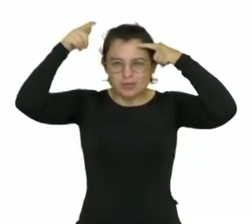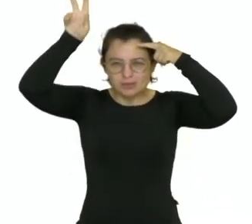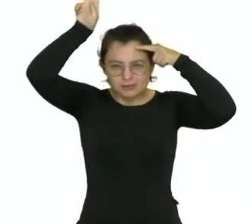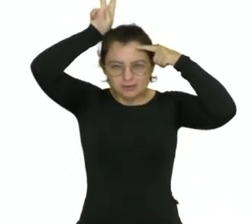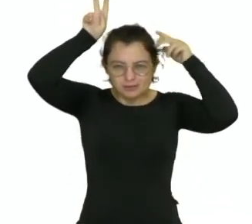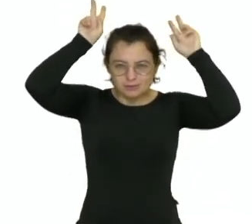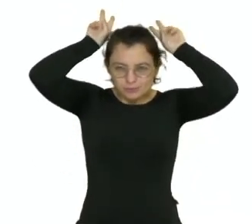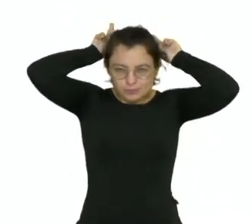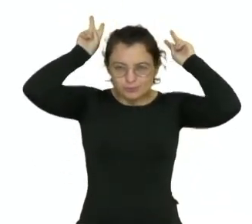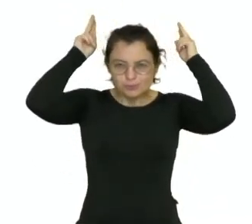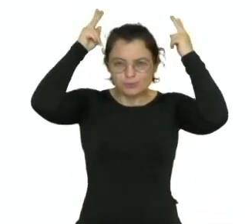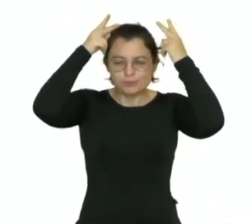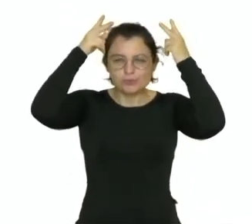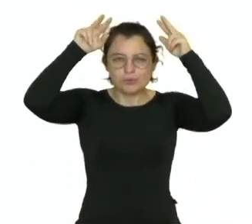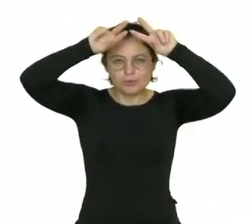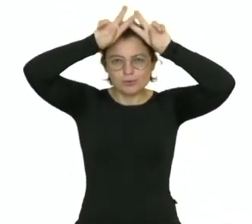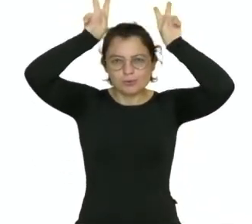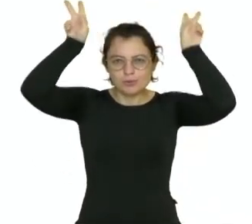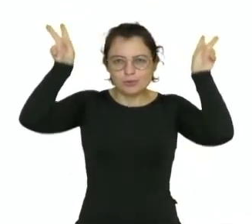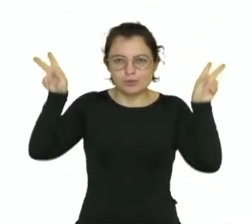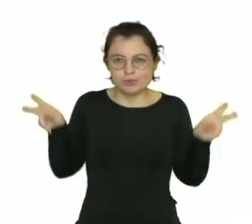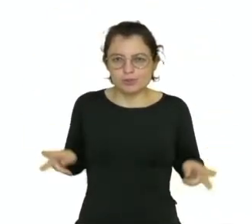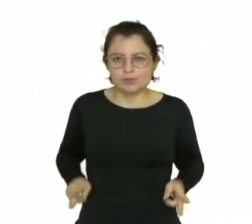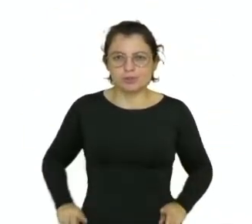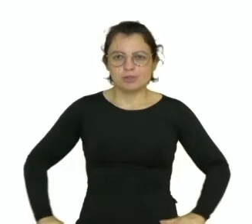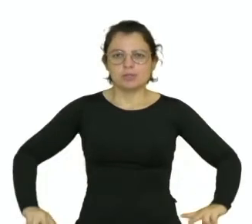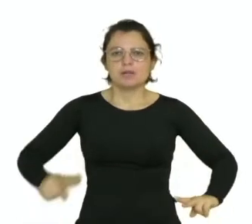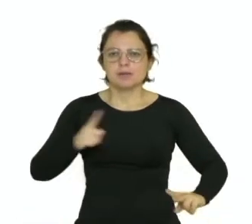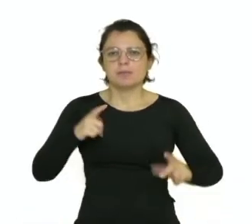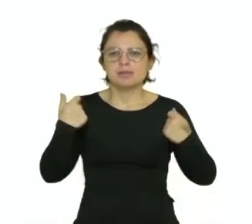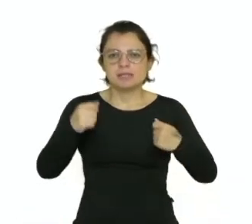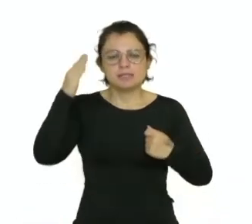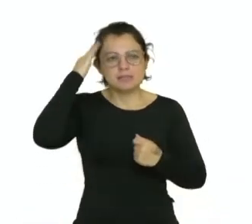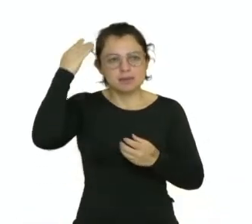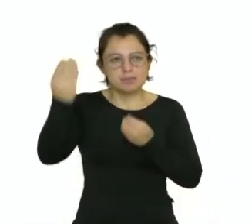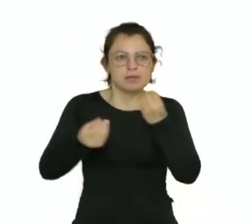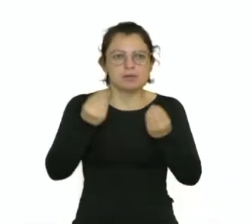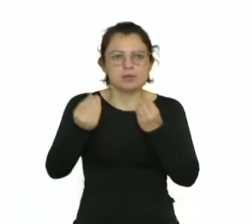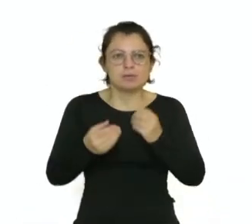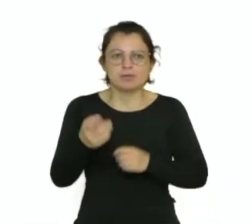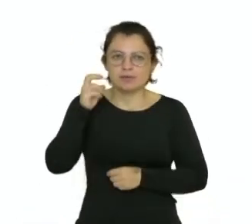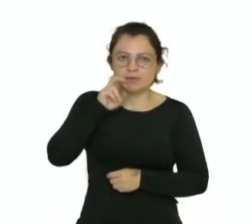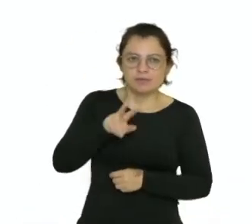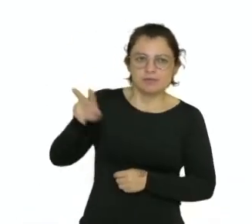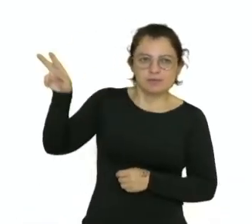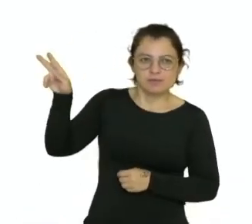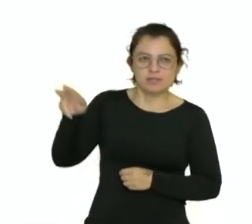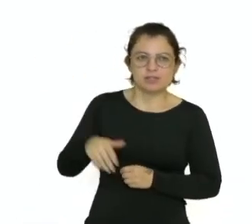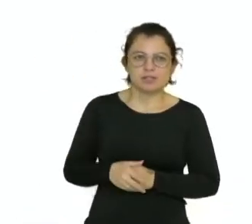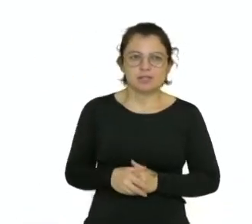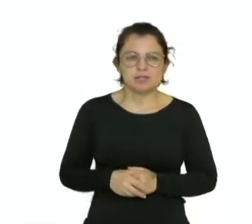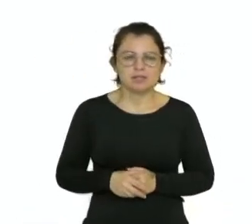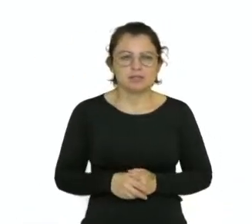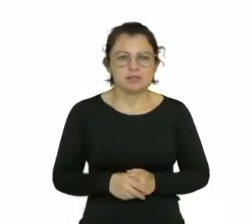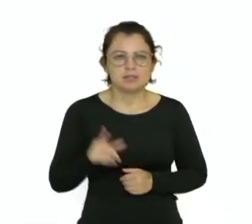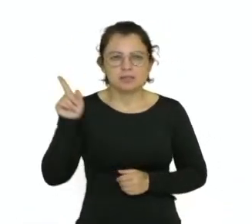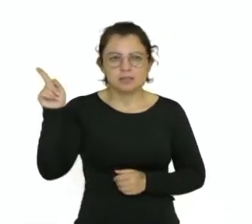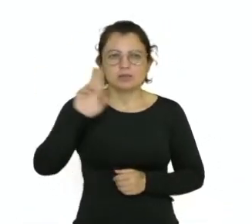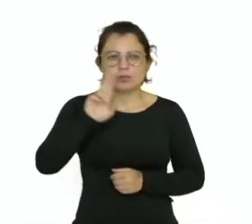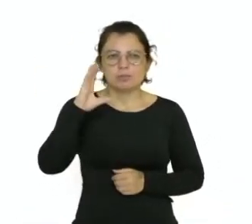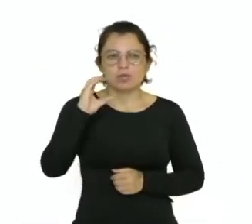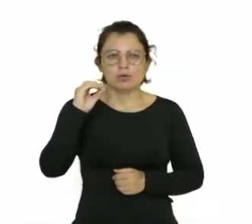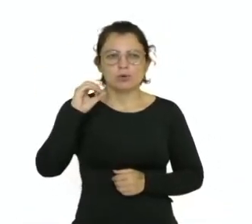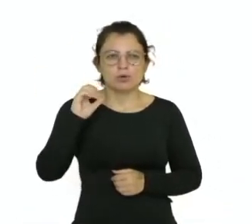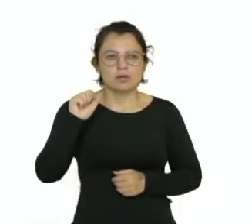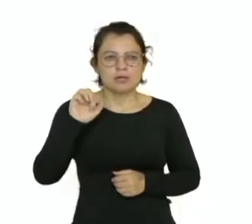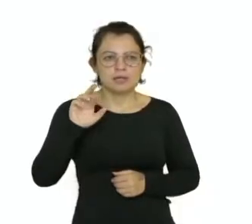históricos, de gênero, mas também temáticos. Então aqui nós temos um cocar guarani, né? Ou seja, não